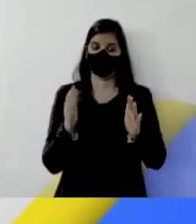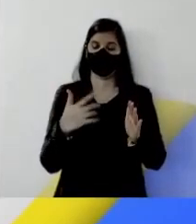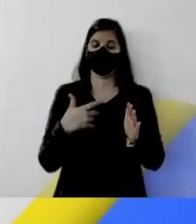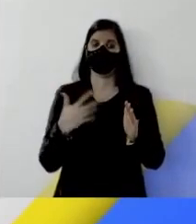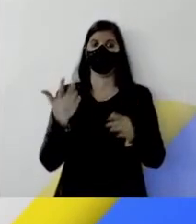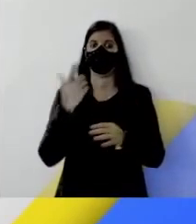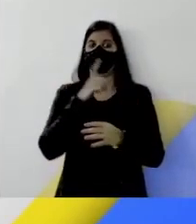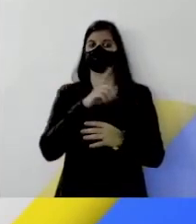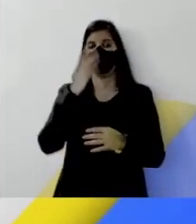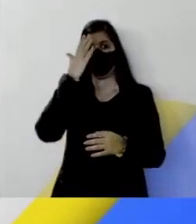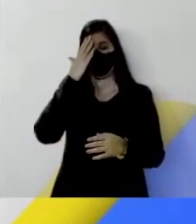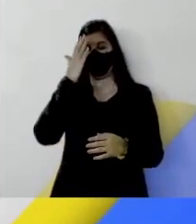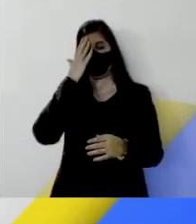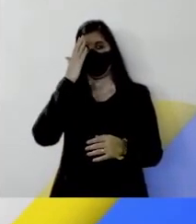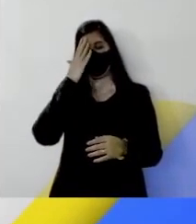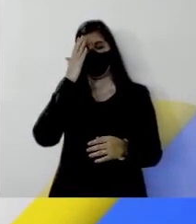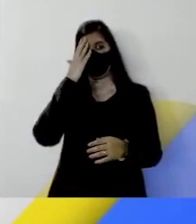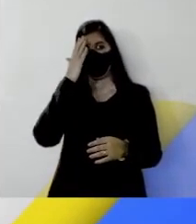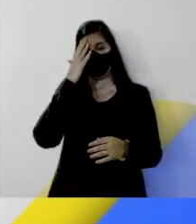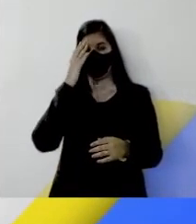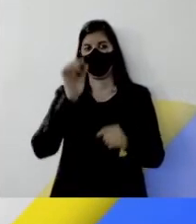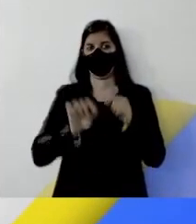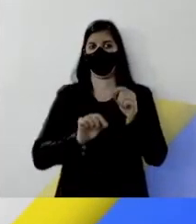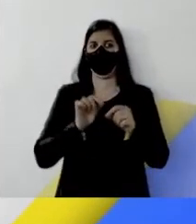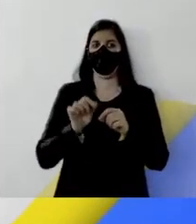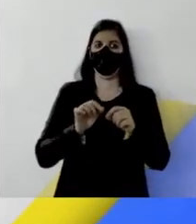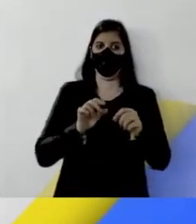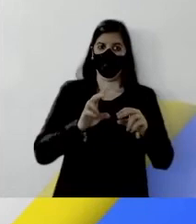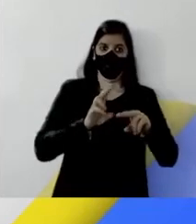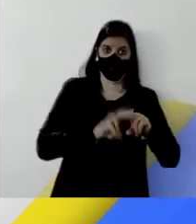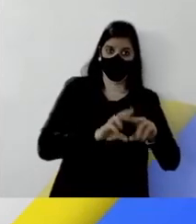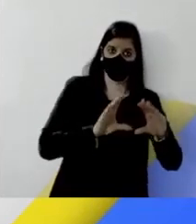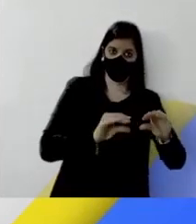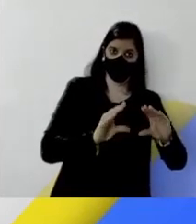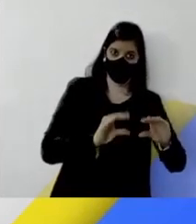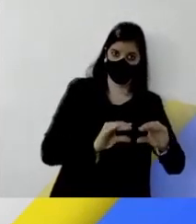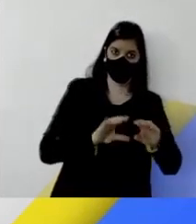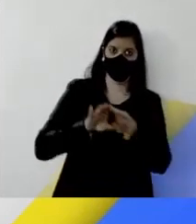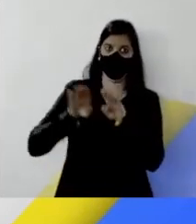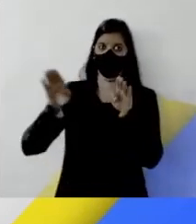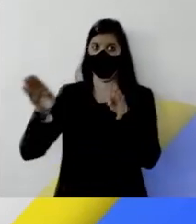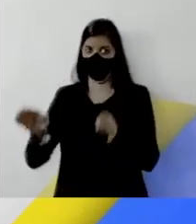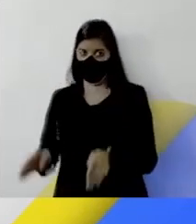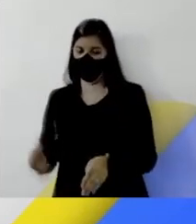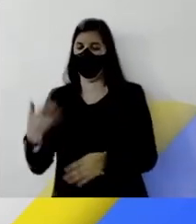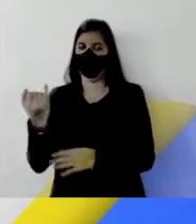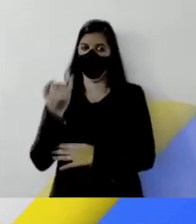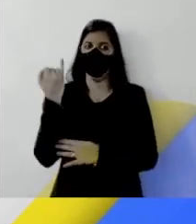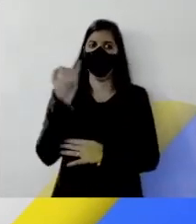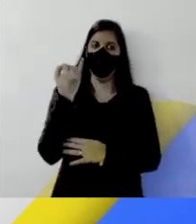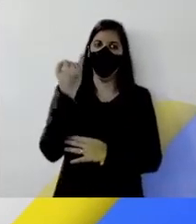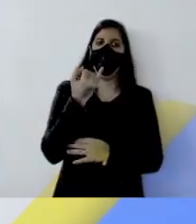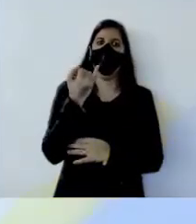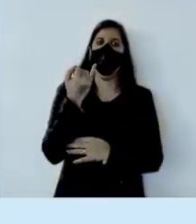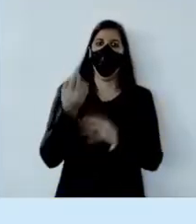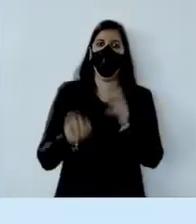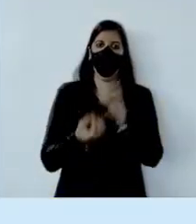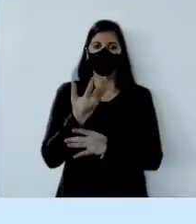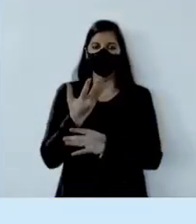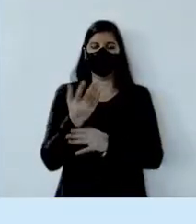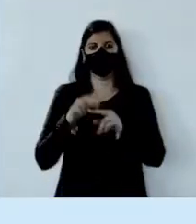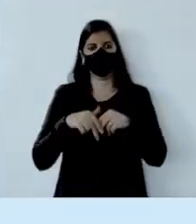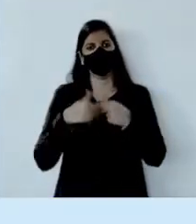vai poder entender que o mobiliário é fundamental para a maquete, né?